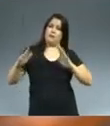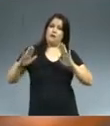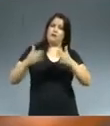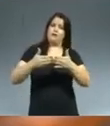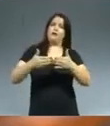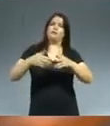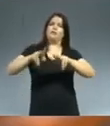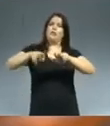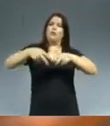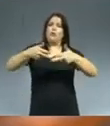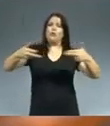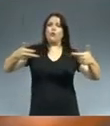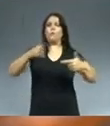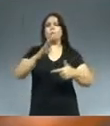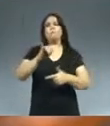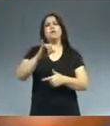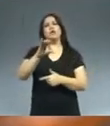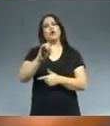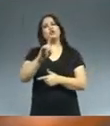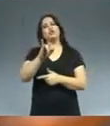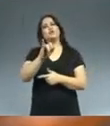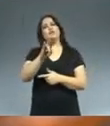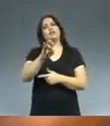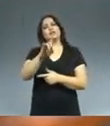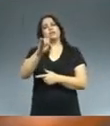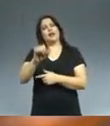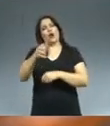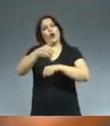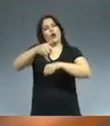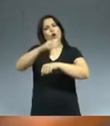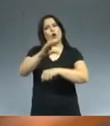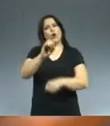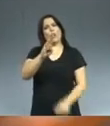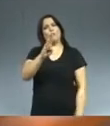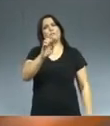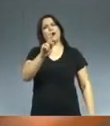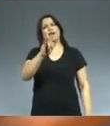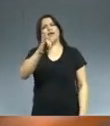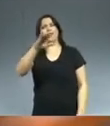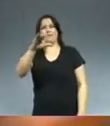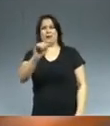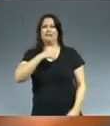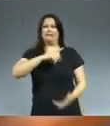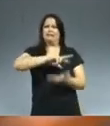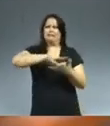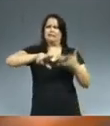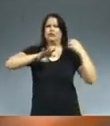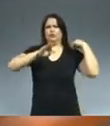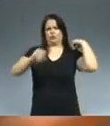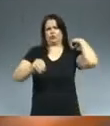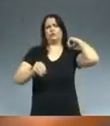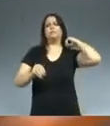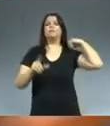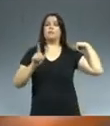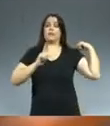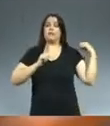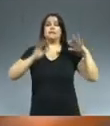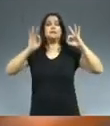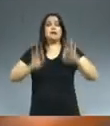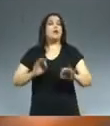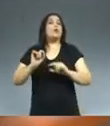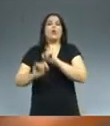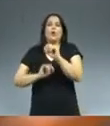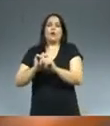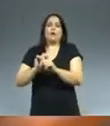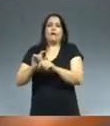nestes produtos da biodiversidade óleo de copaíba e existe uma certeza além do